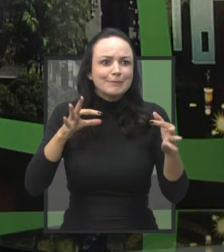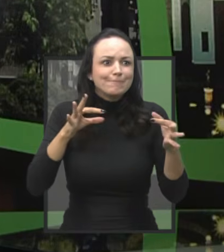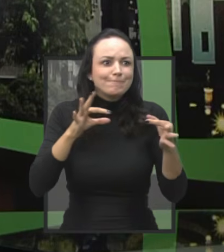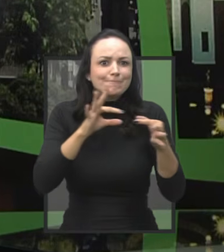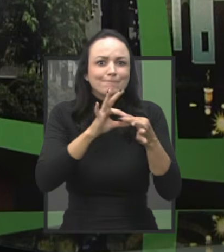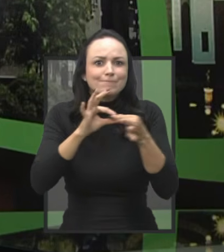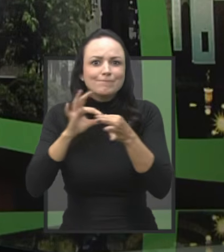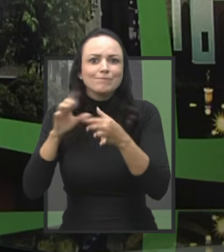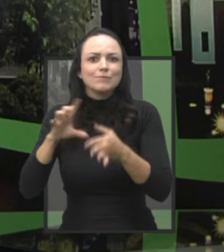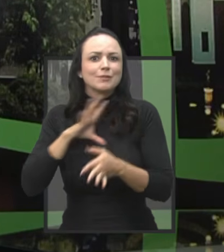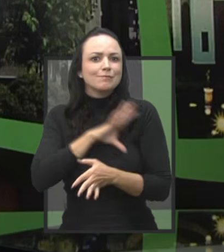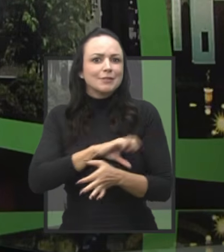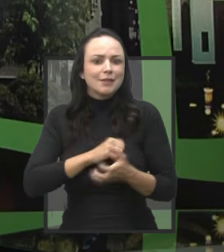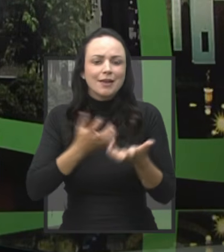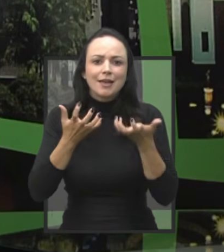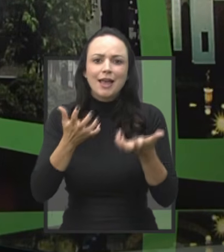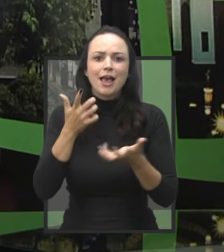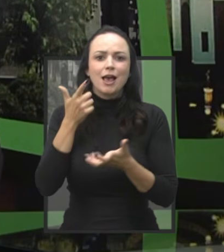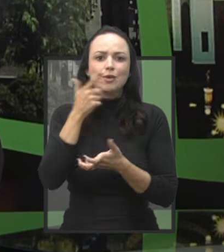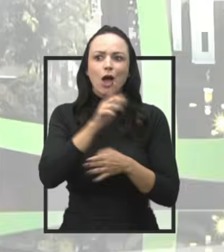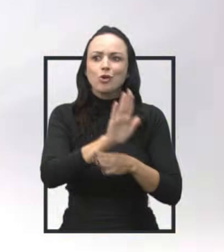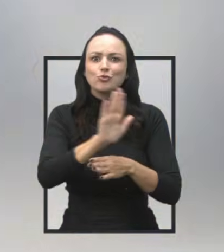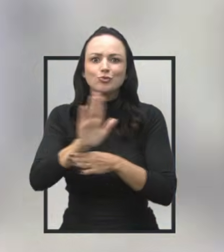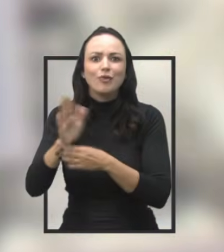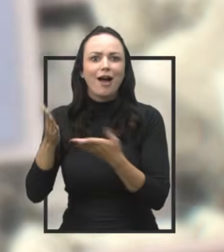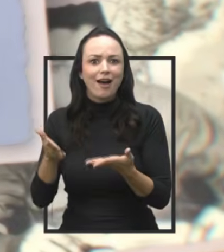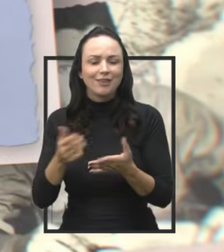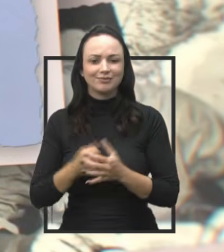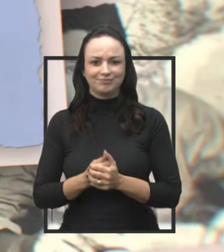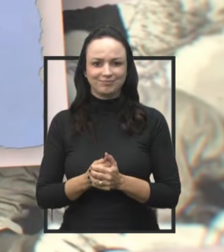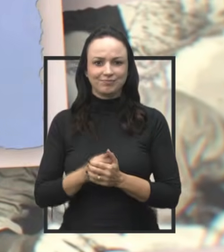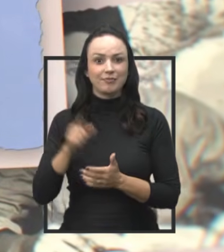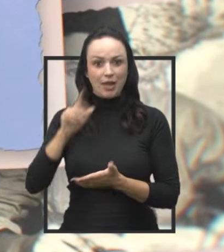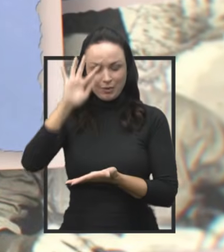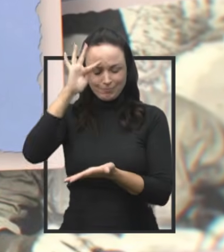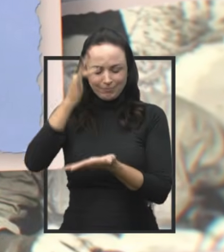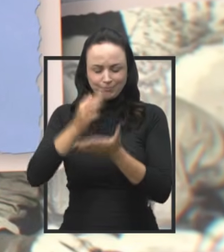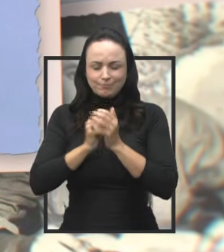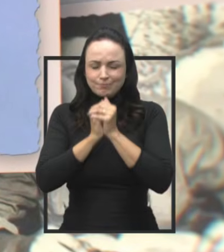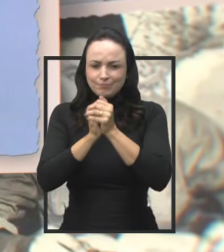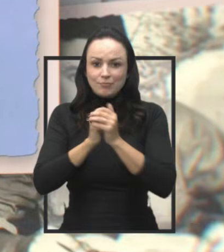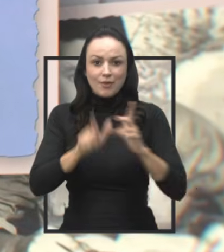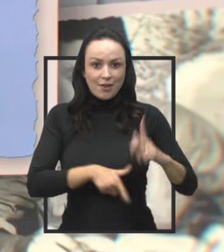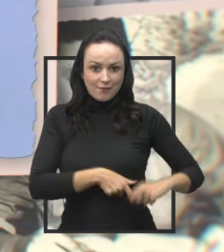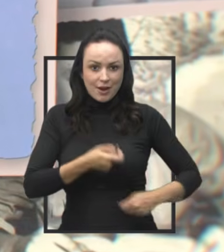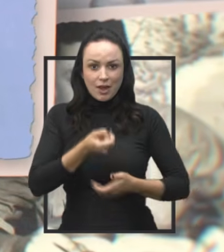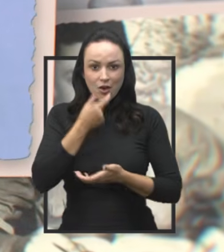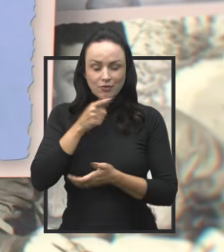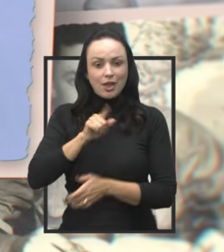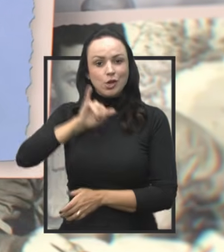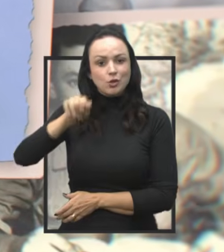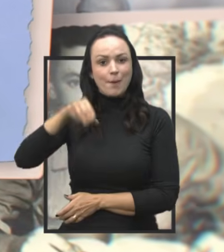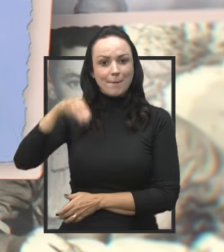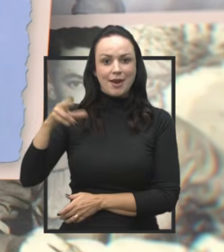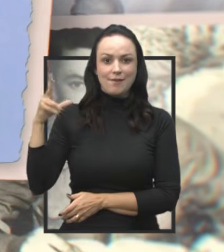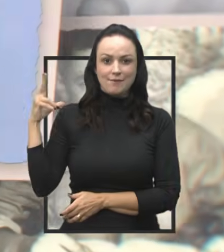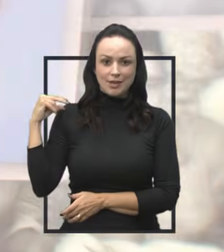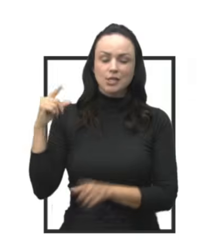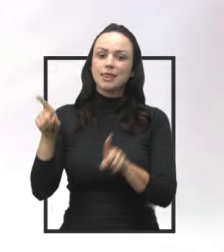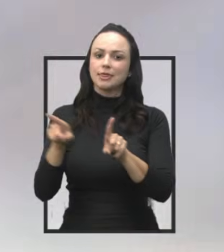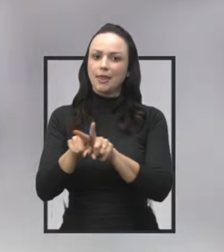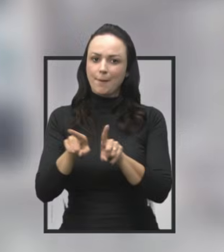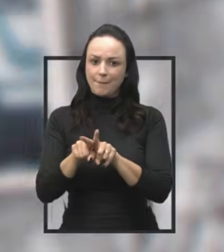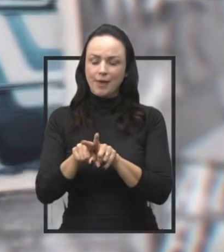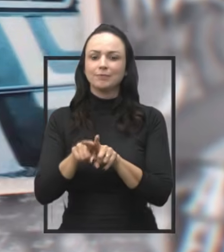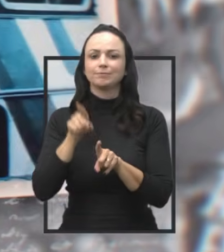paixão dele, ele querer dar certo, ele querer ajudar. Além da devoção a Frei Galvão, José Maria Vergini também